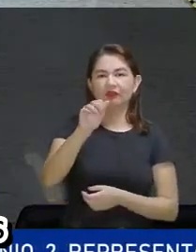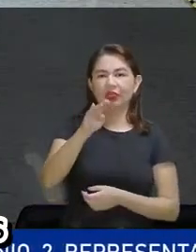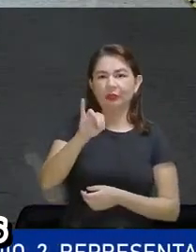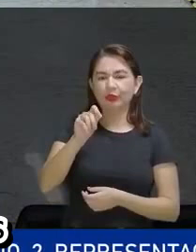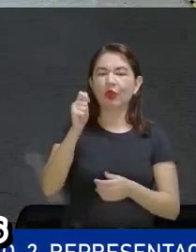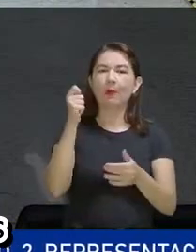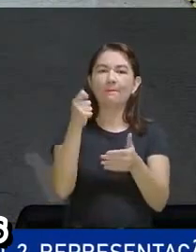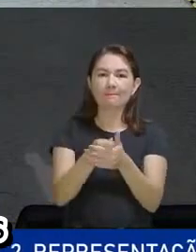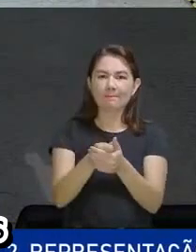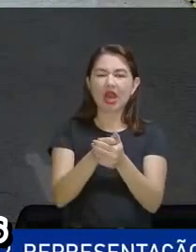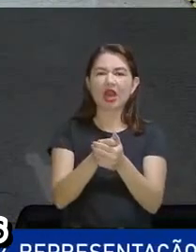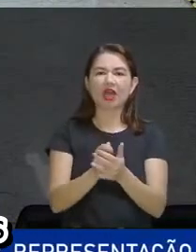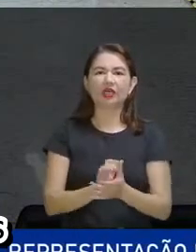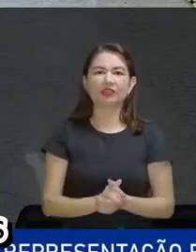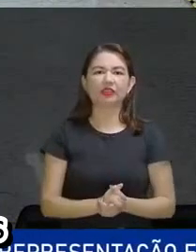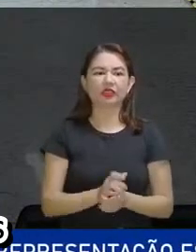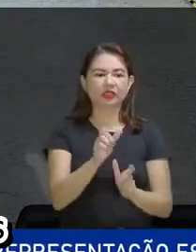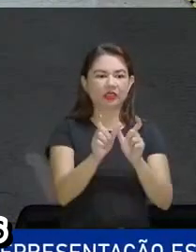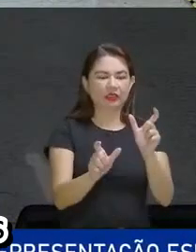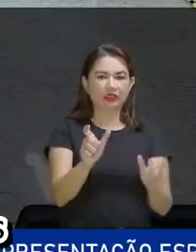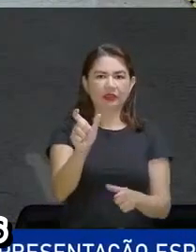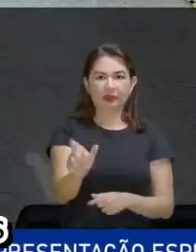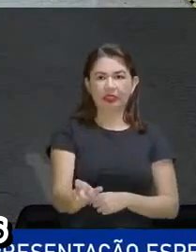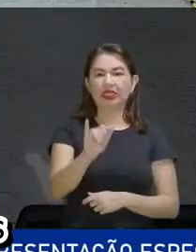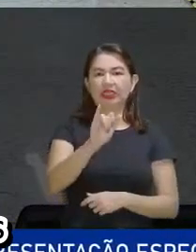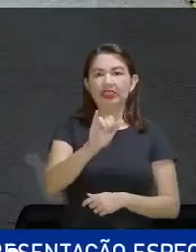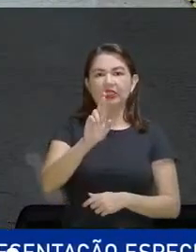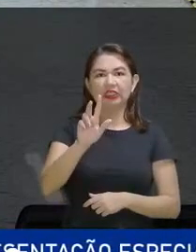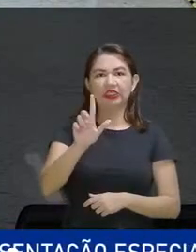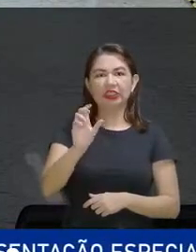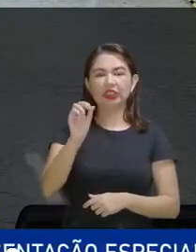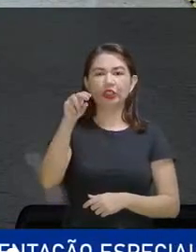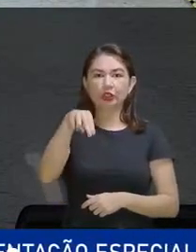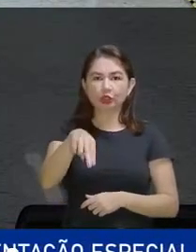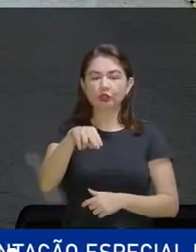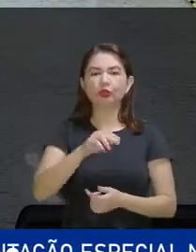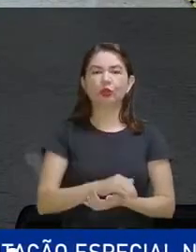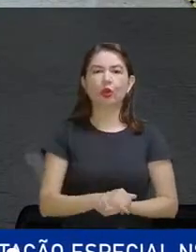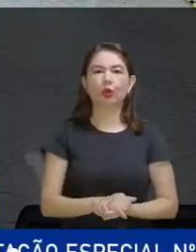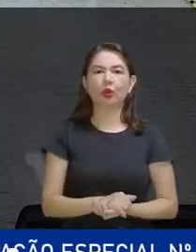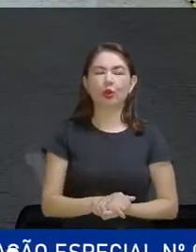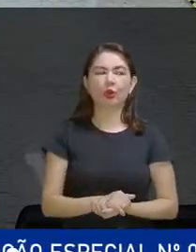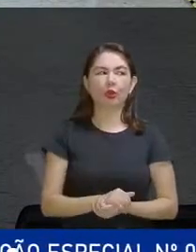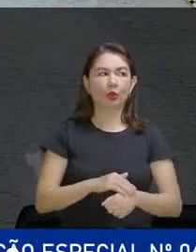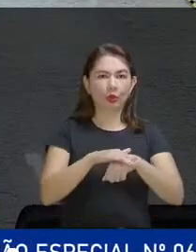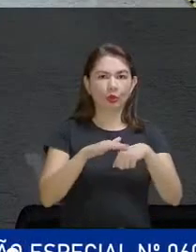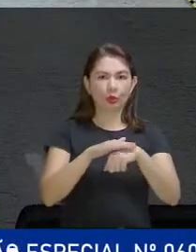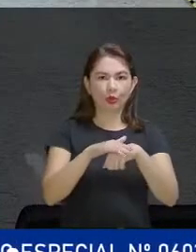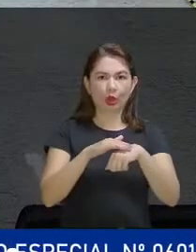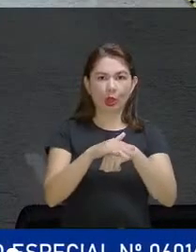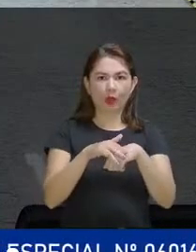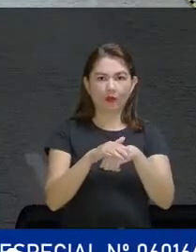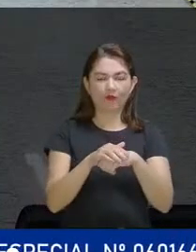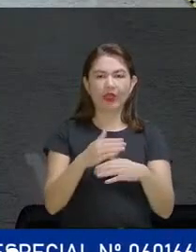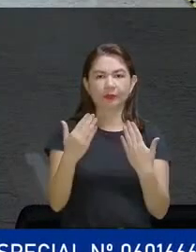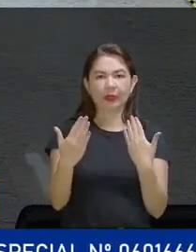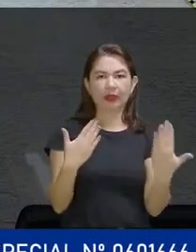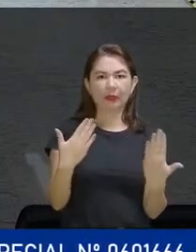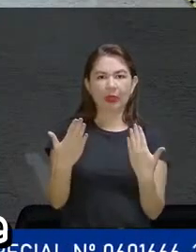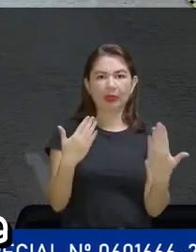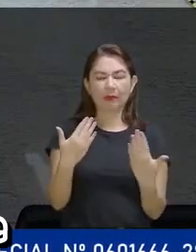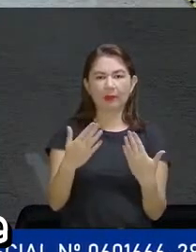realizou pagamentos diretamente ao Irlan, conforme verifica-se no diálogo que eu estou transcrevendo aqui entre